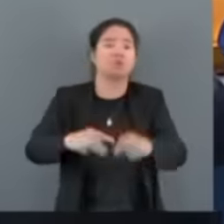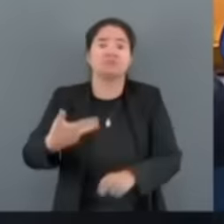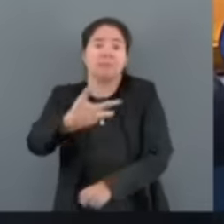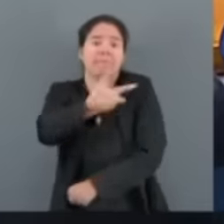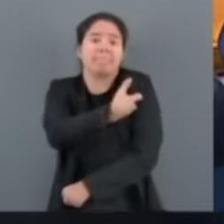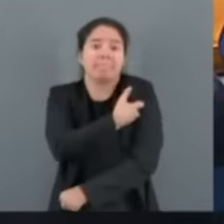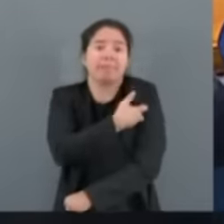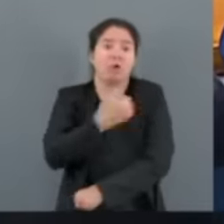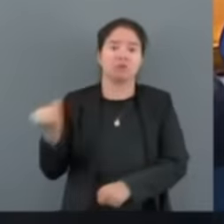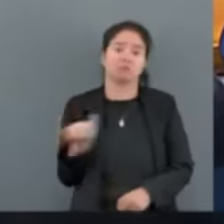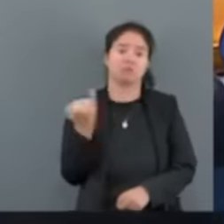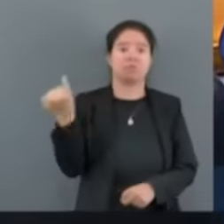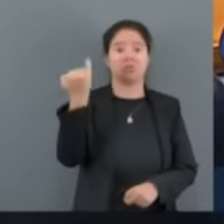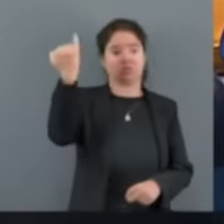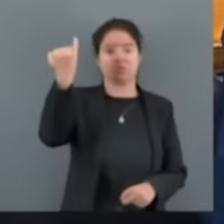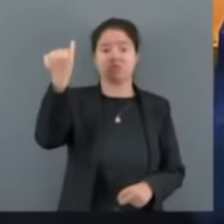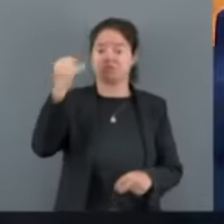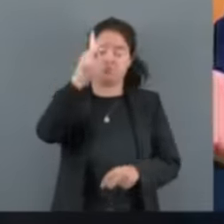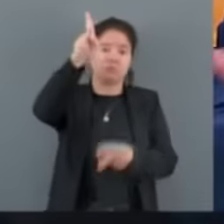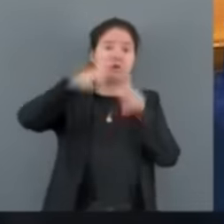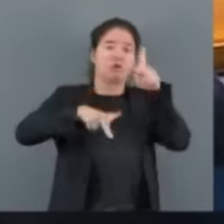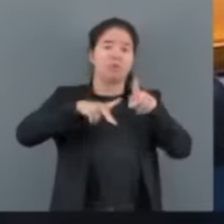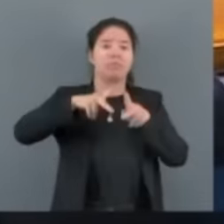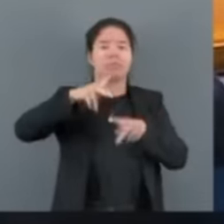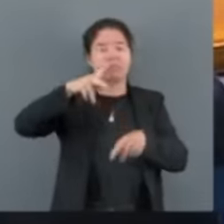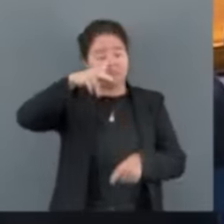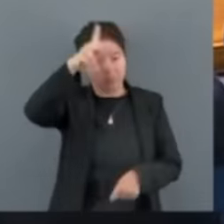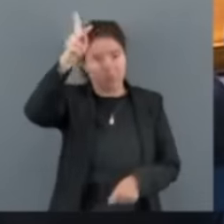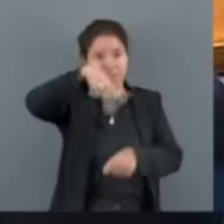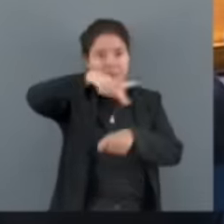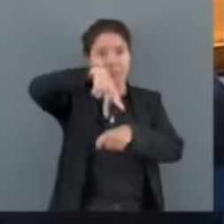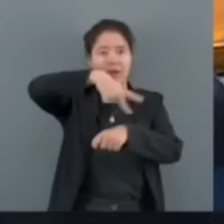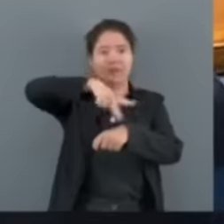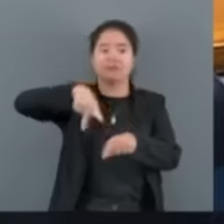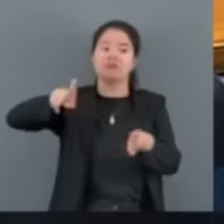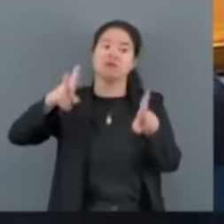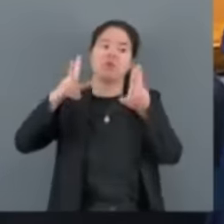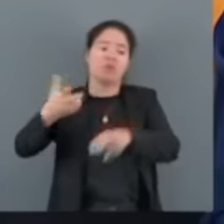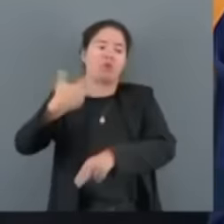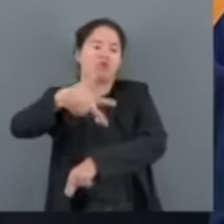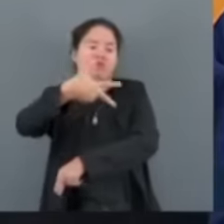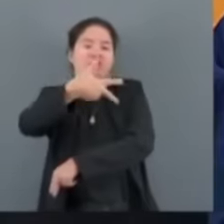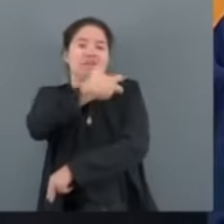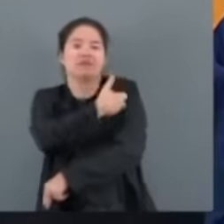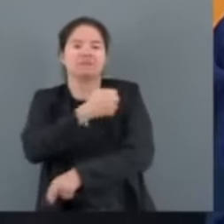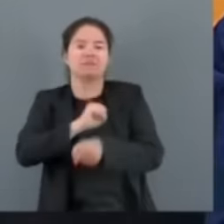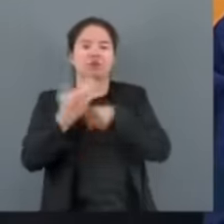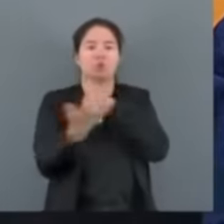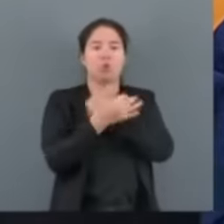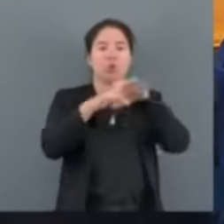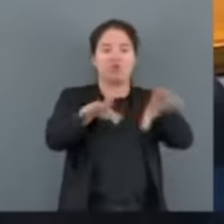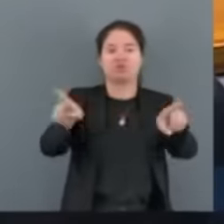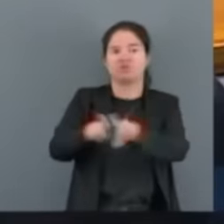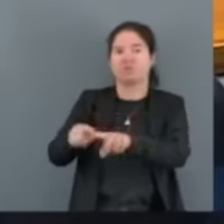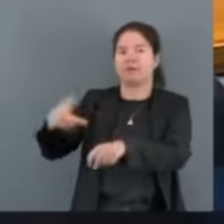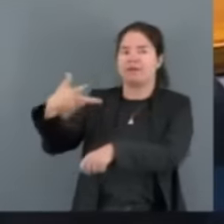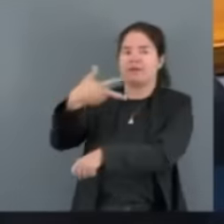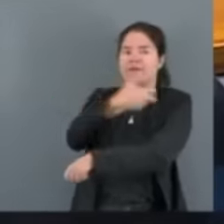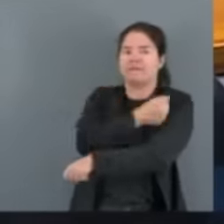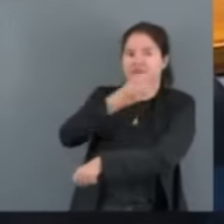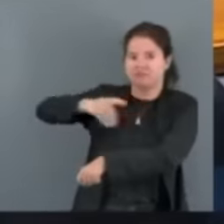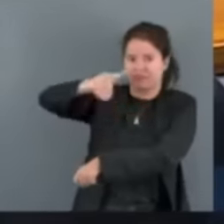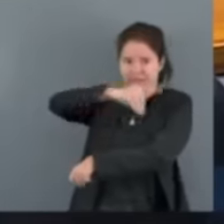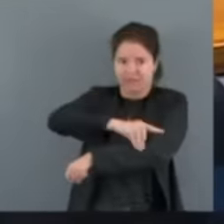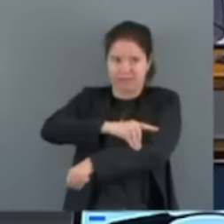também é importante para o país, como a vacina do Covid e a vacina da dengue. Então, essa é só uma reflexão, tá, ministra? Só para eu